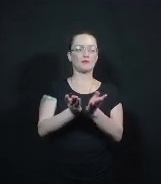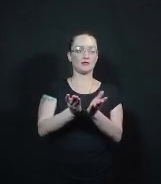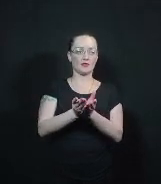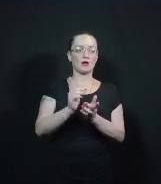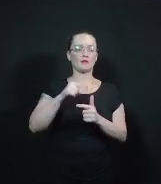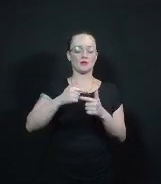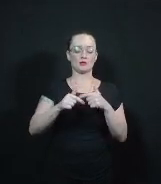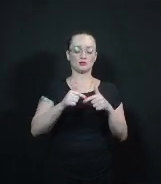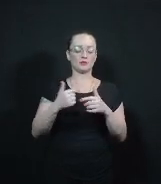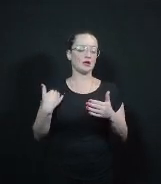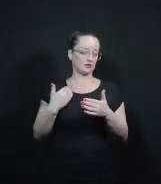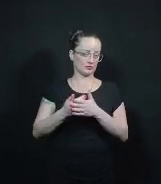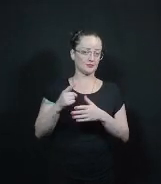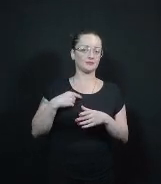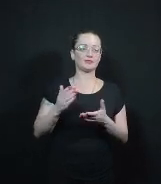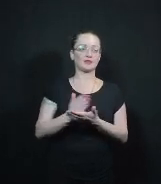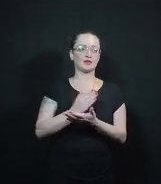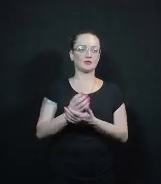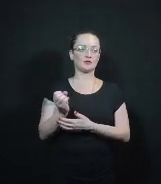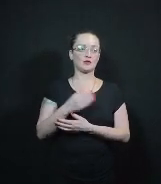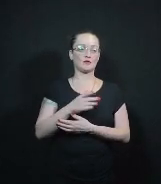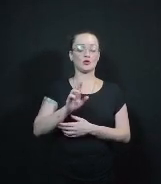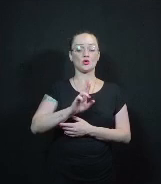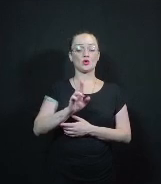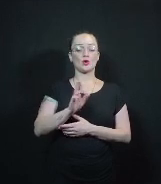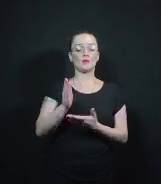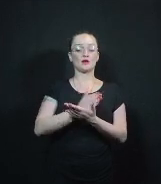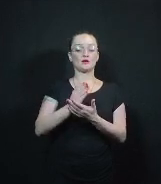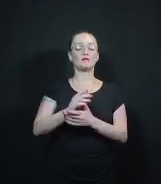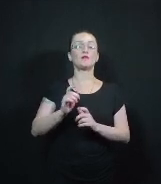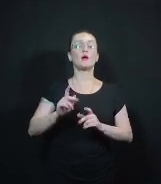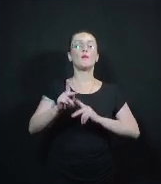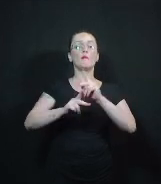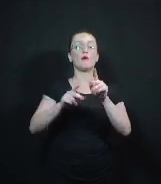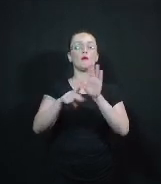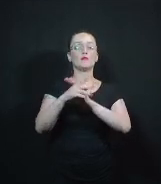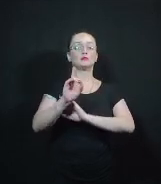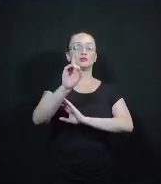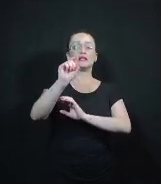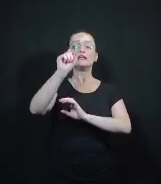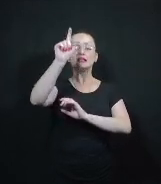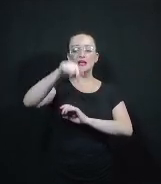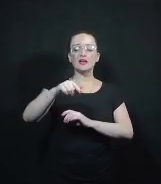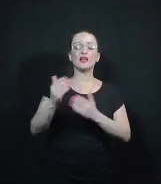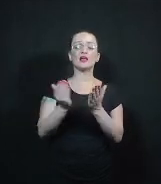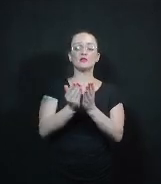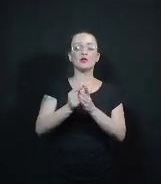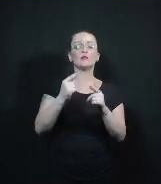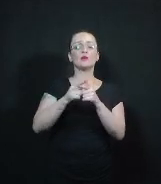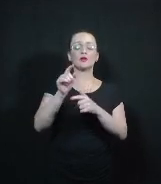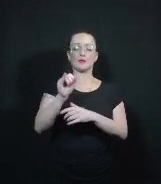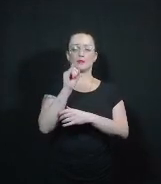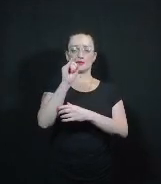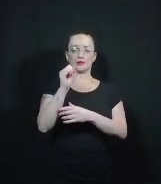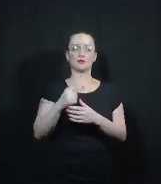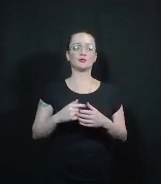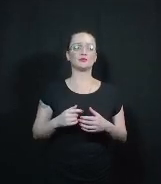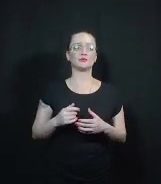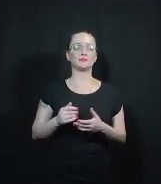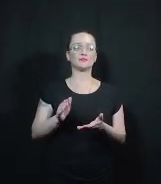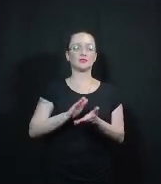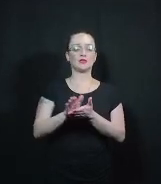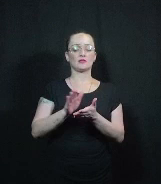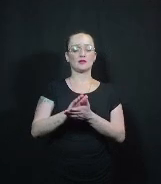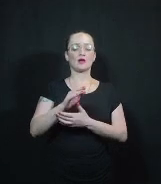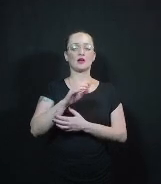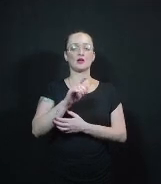é um livro que acabou de sair chamado Povo de Deus, quem são os evangélicos e por que eles importam, saiu agora pela Geração